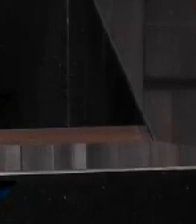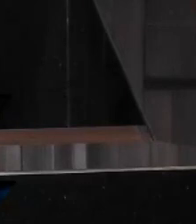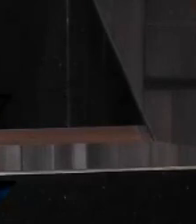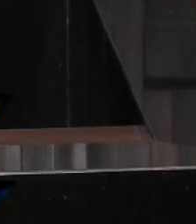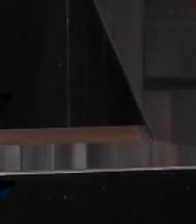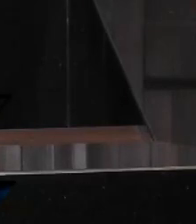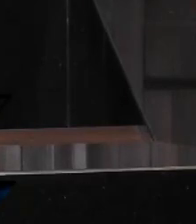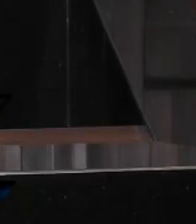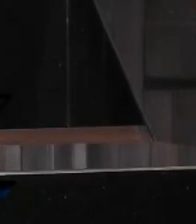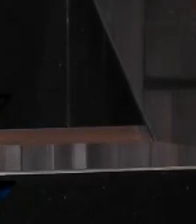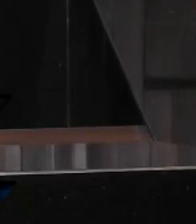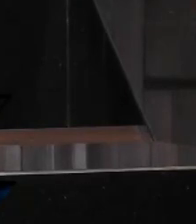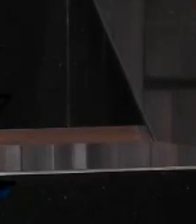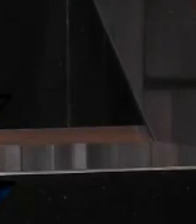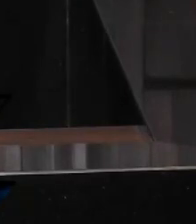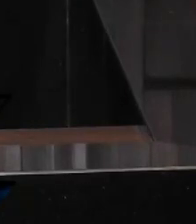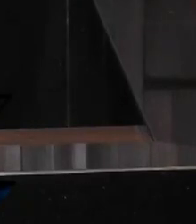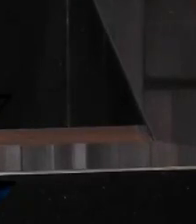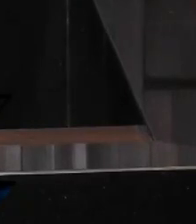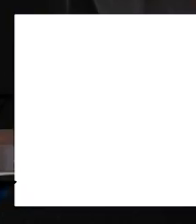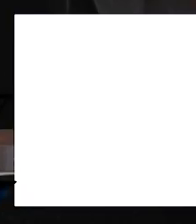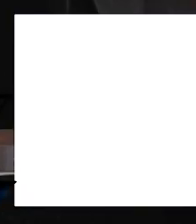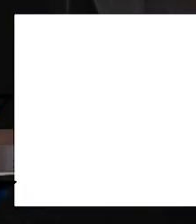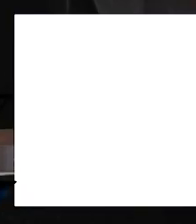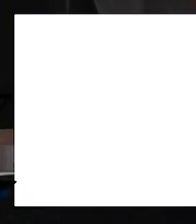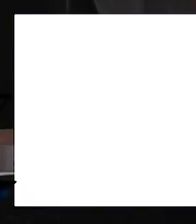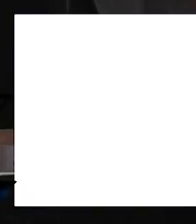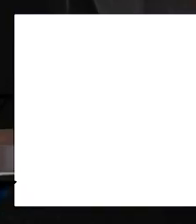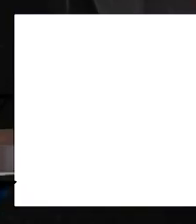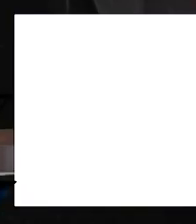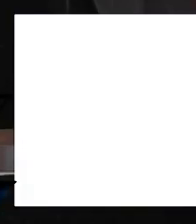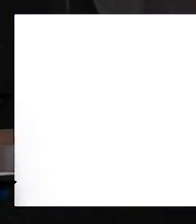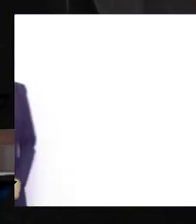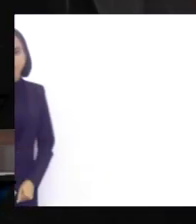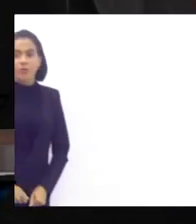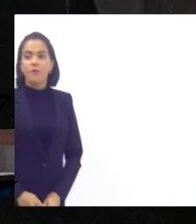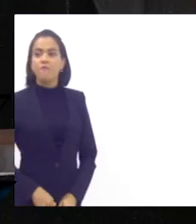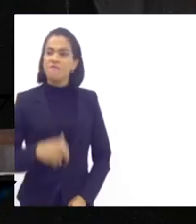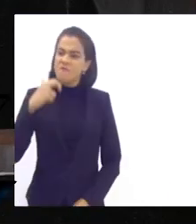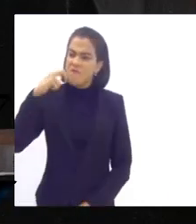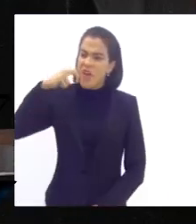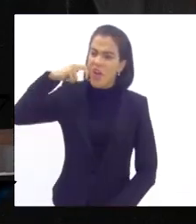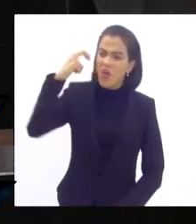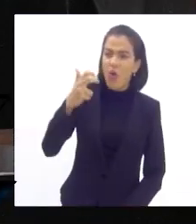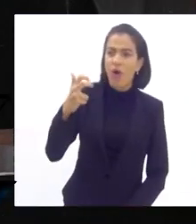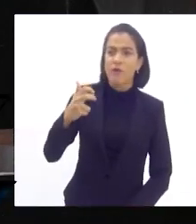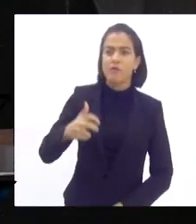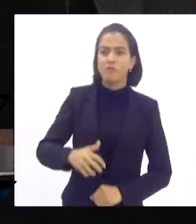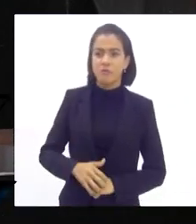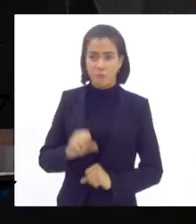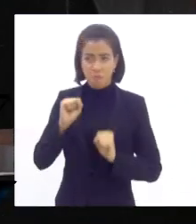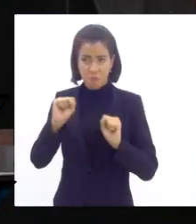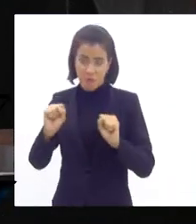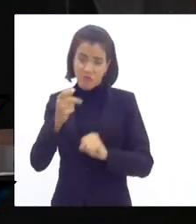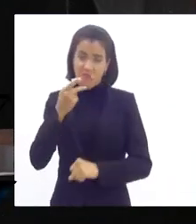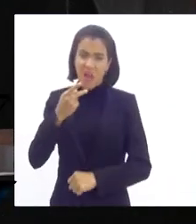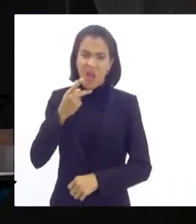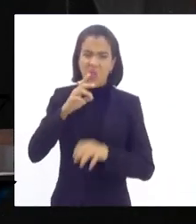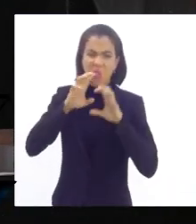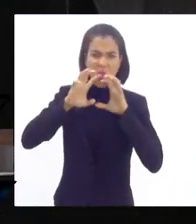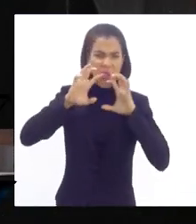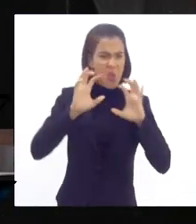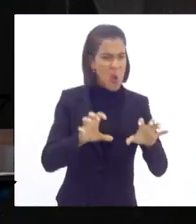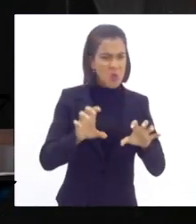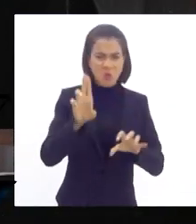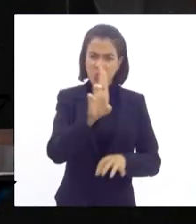só procurar na Internet isso para mim só tem uma palavra vergonha posso falar até nojo de